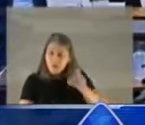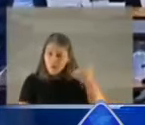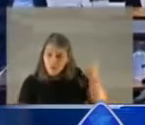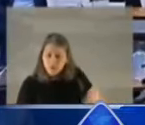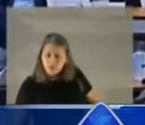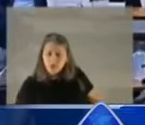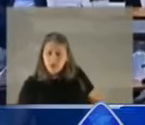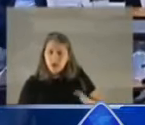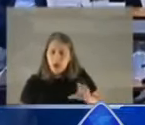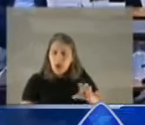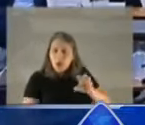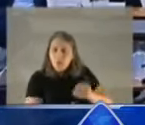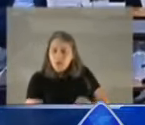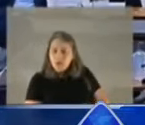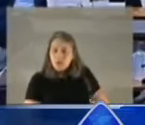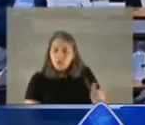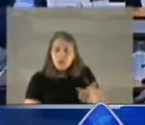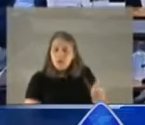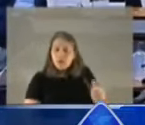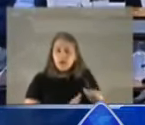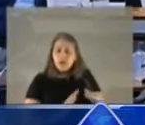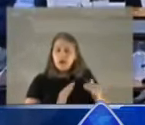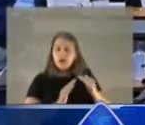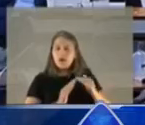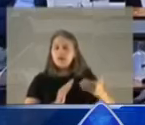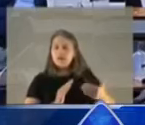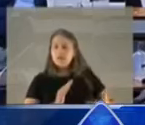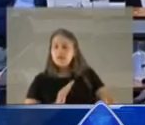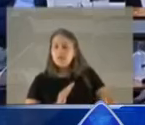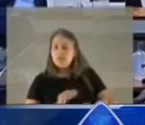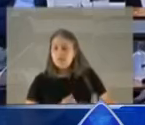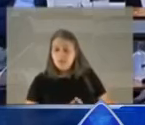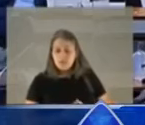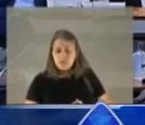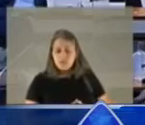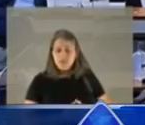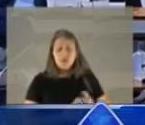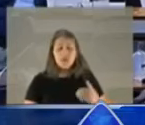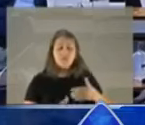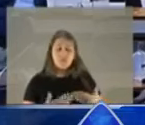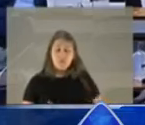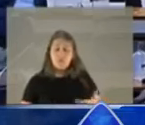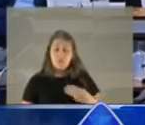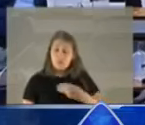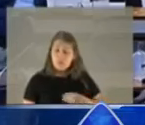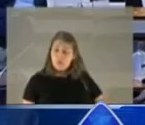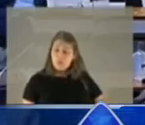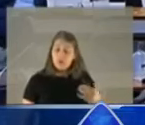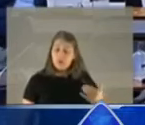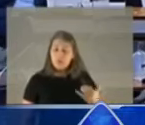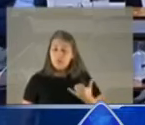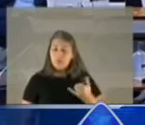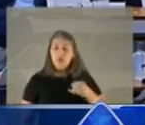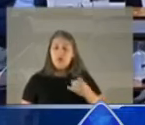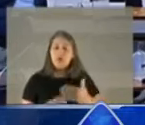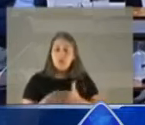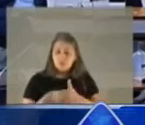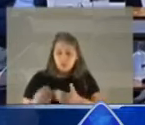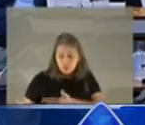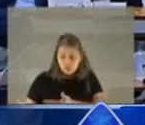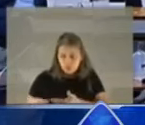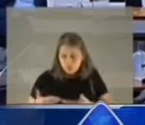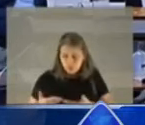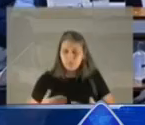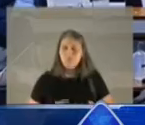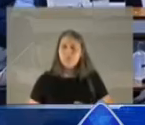nomeação não iria passar pela Casa Civil. Não tinha passado. O ministro, com toda a hombridade que ele teve ao me chamar, ao fazer